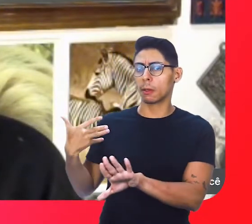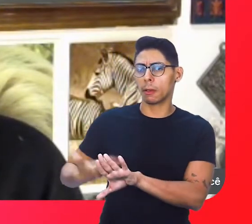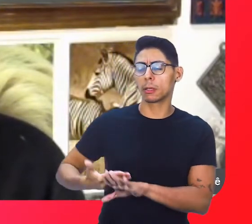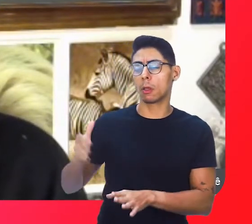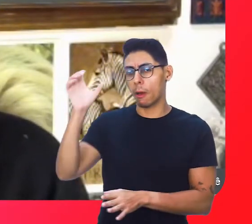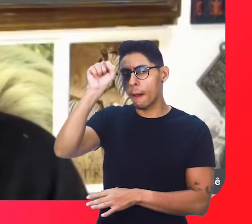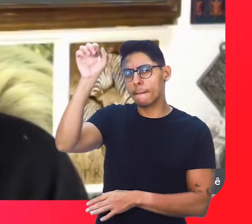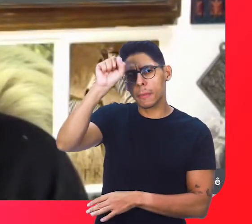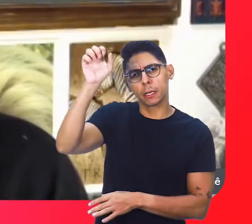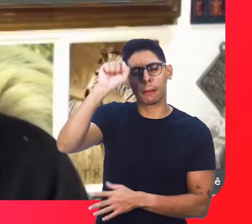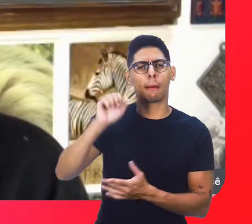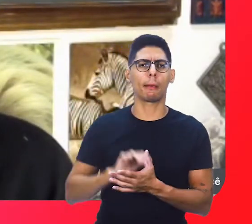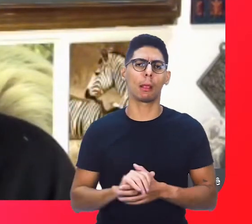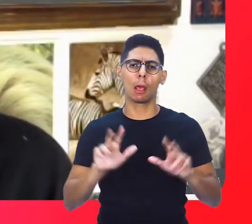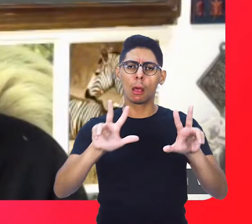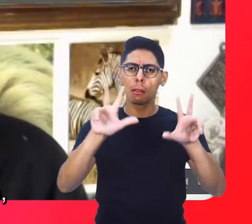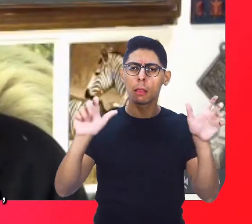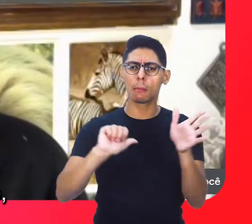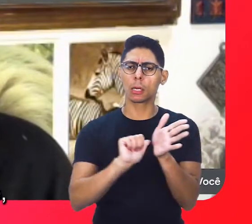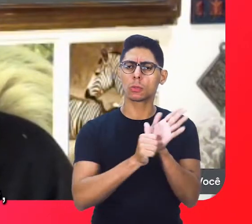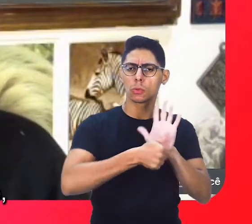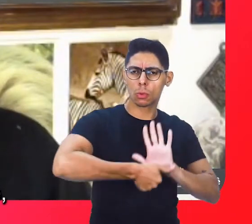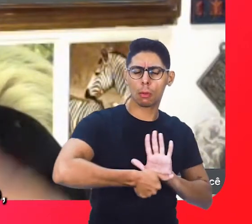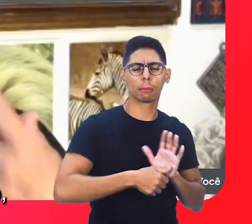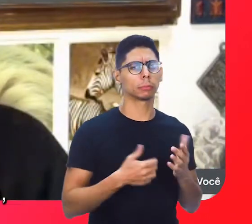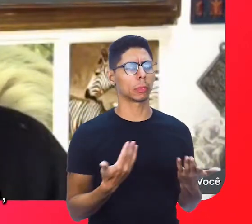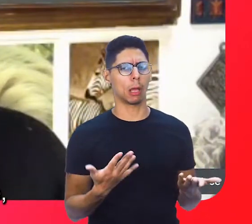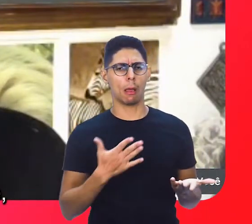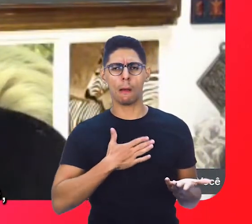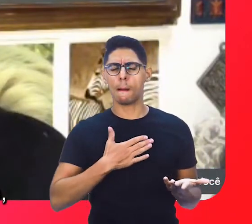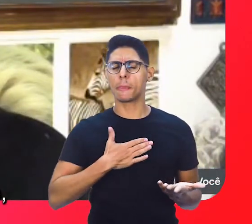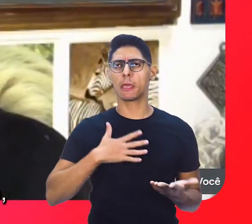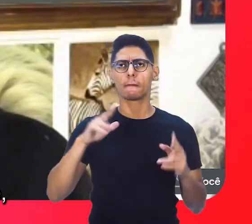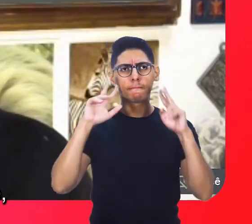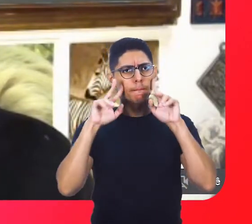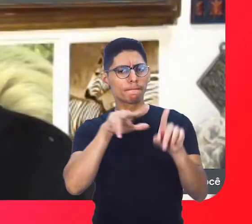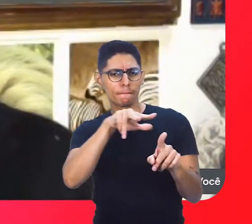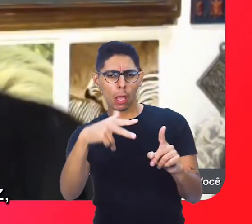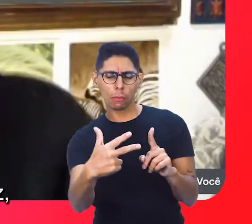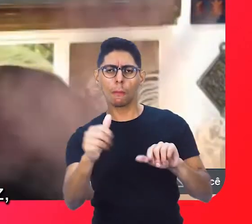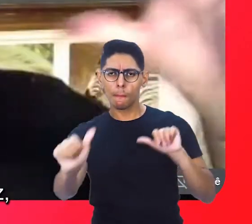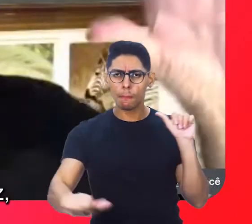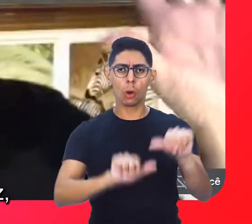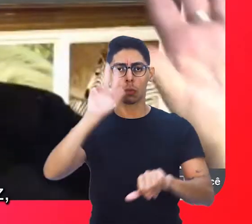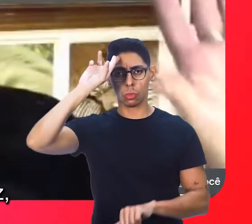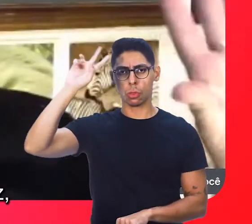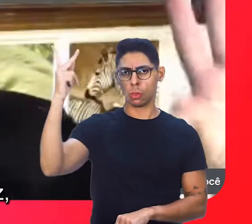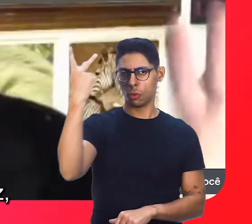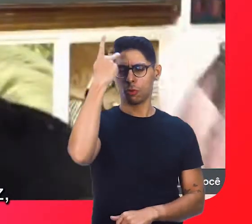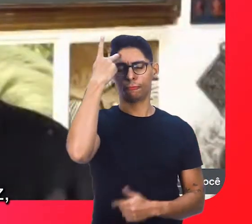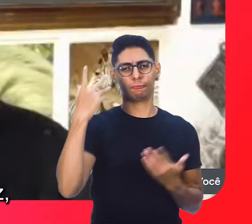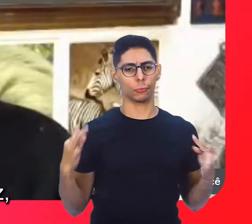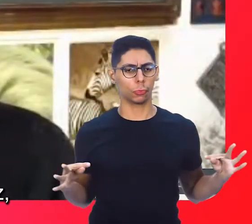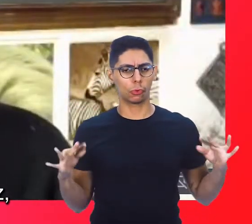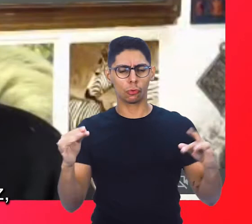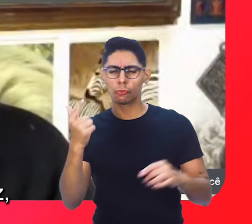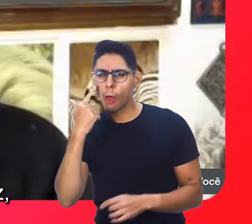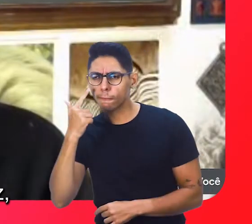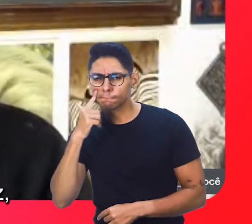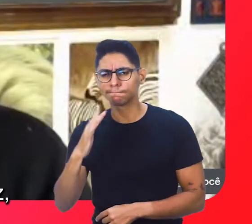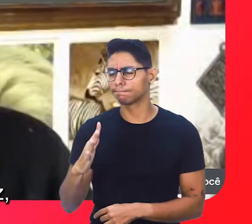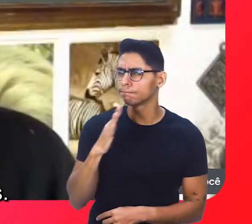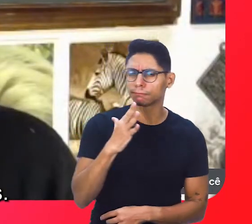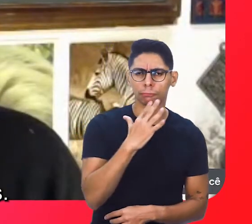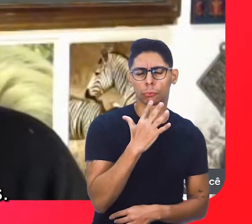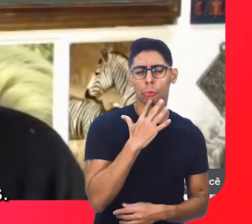relação à síndrome de Down. Minha concepção mudou totalmente de tudo que eu via. E eu, pela